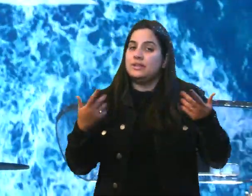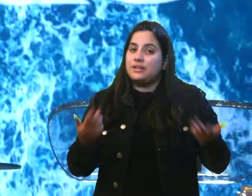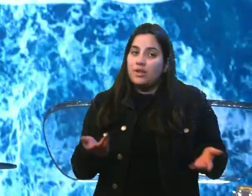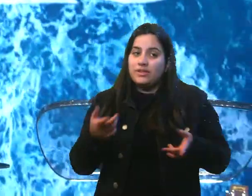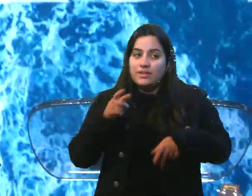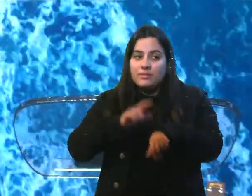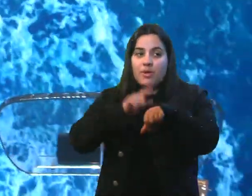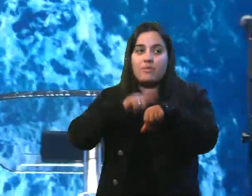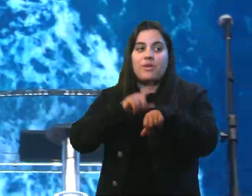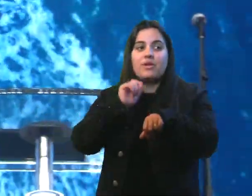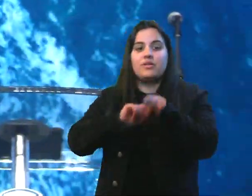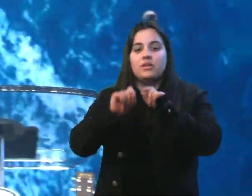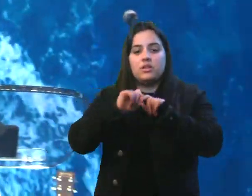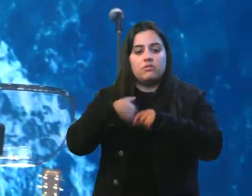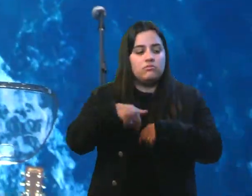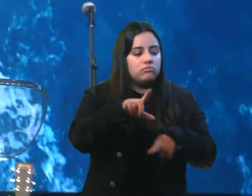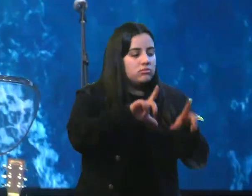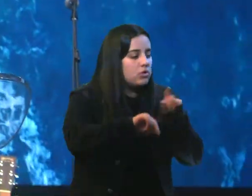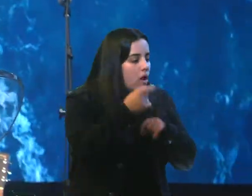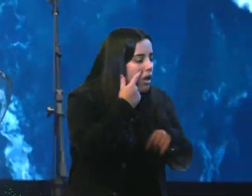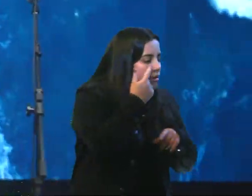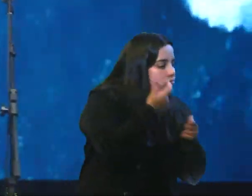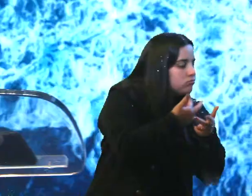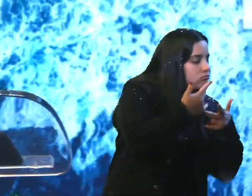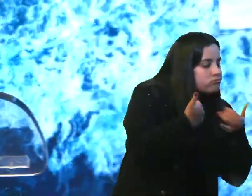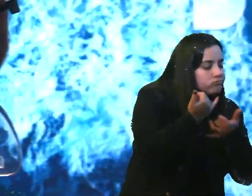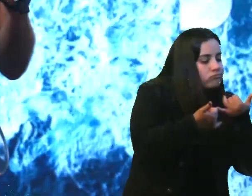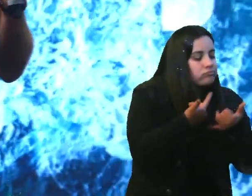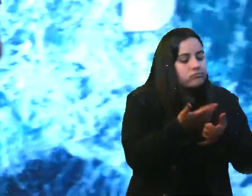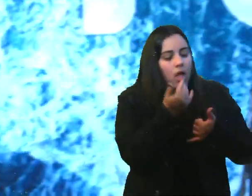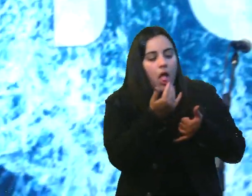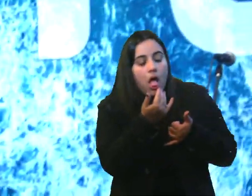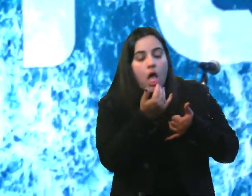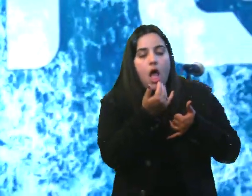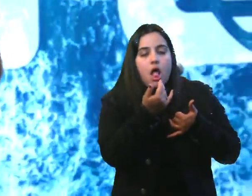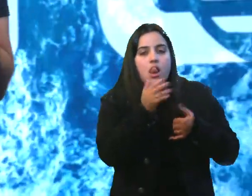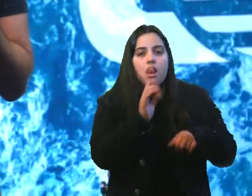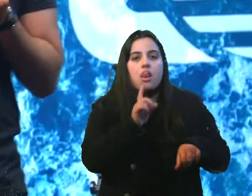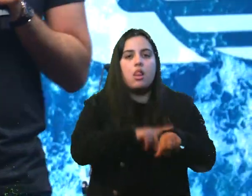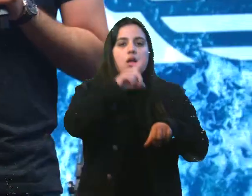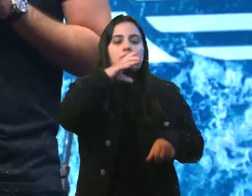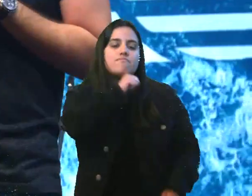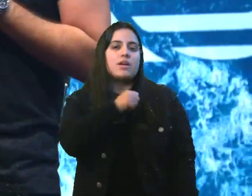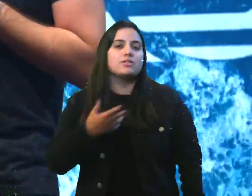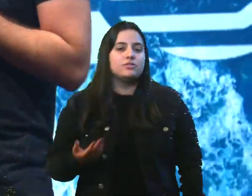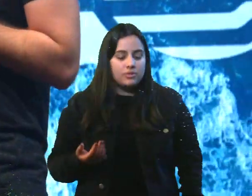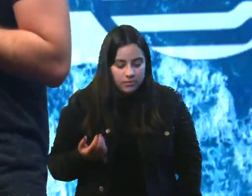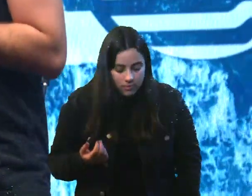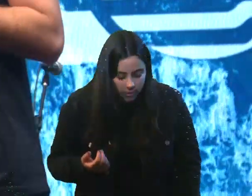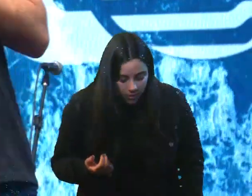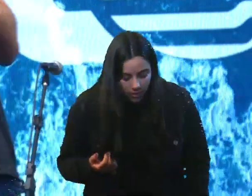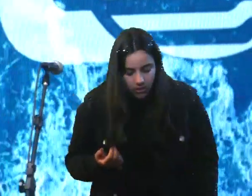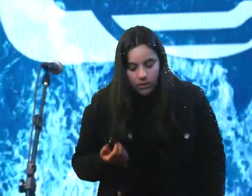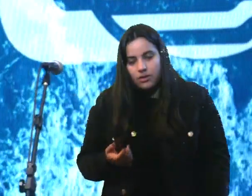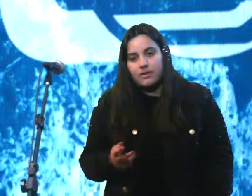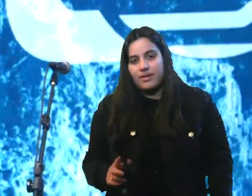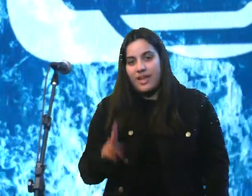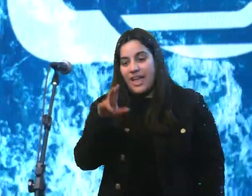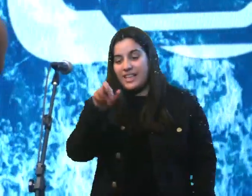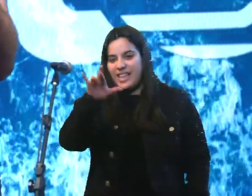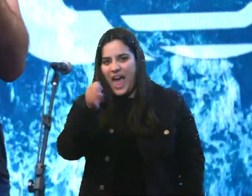Nessa hora, a gente está lá escolhendo petisco e brinquedo e não sei o que e tal, de repente, Kiara passa do meu